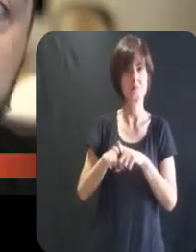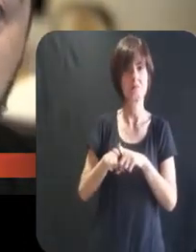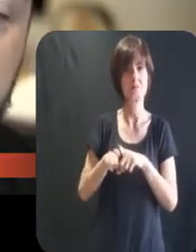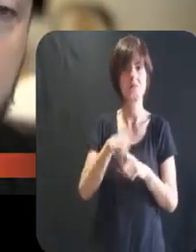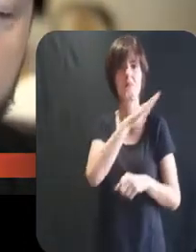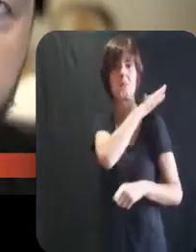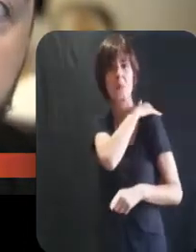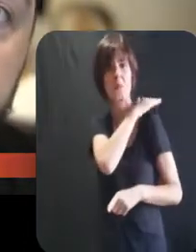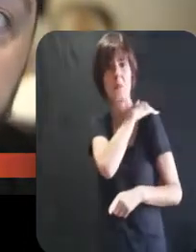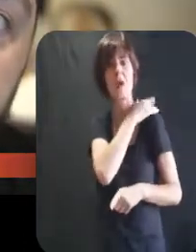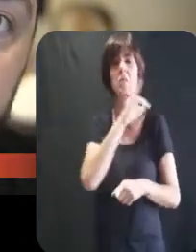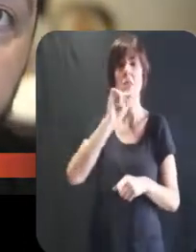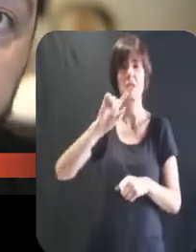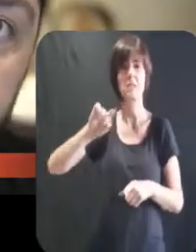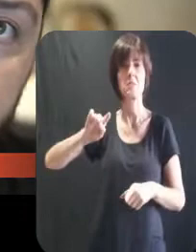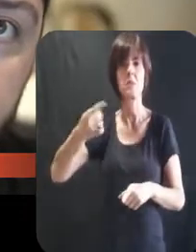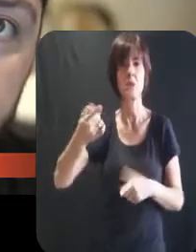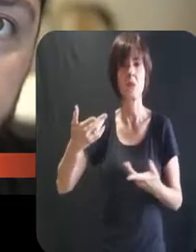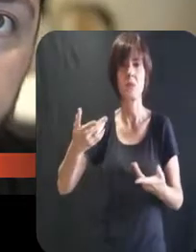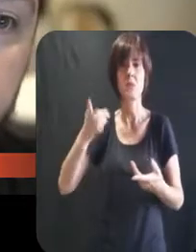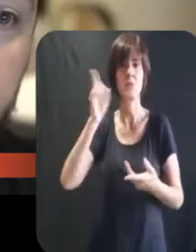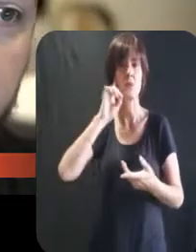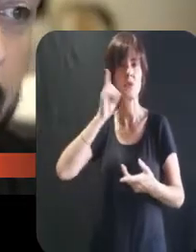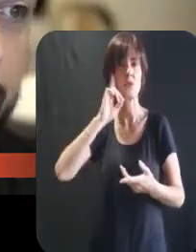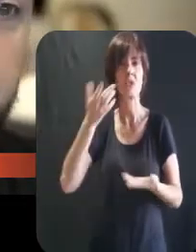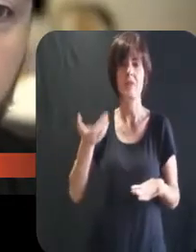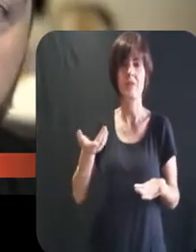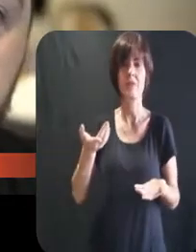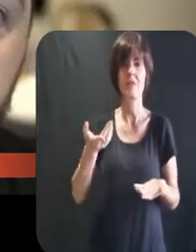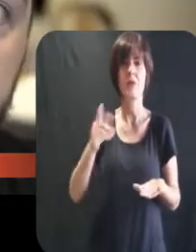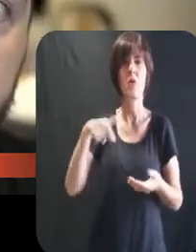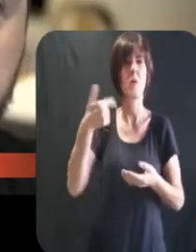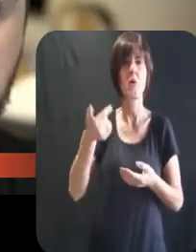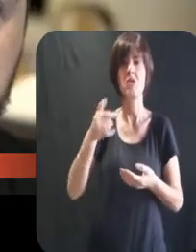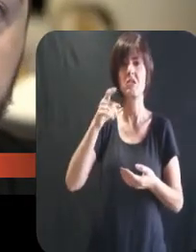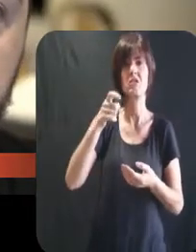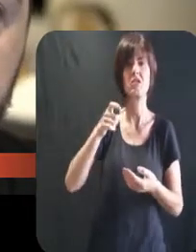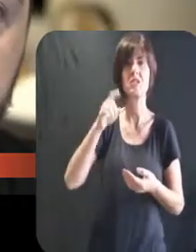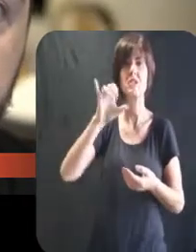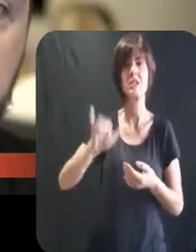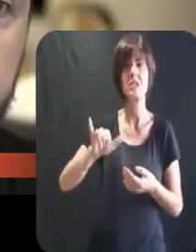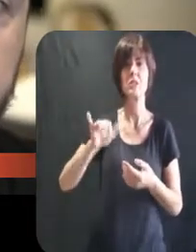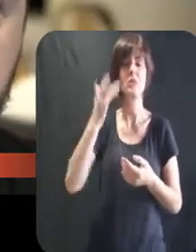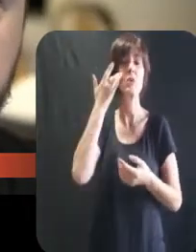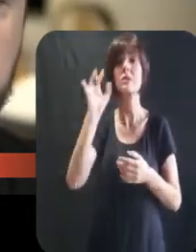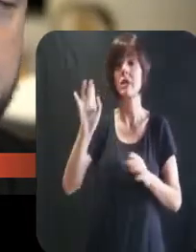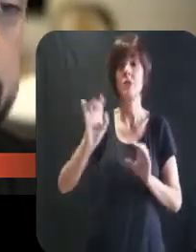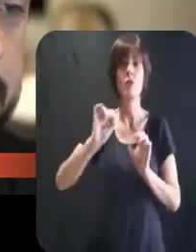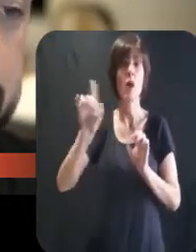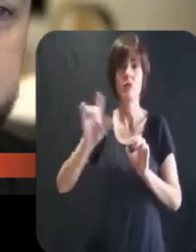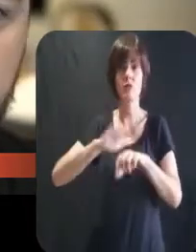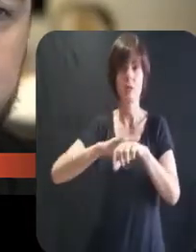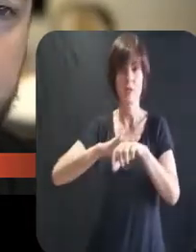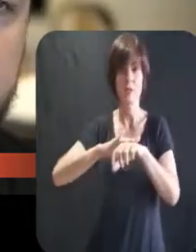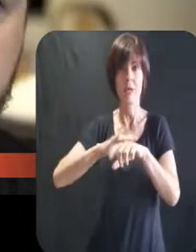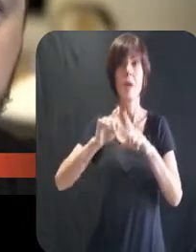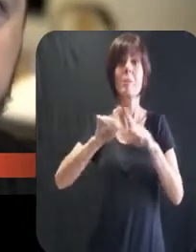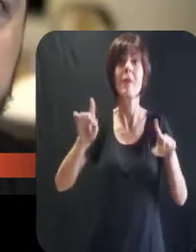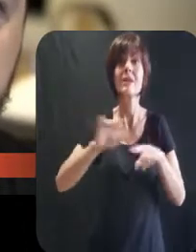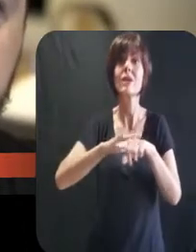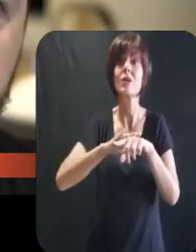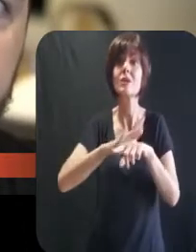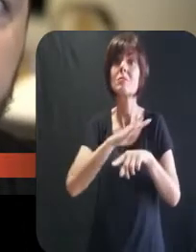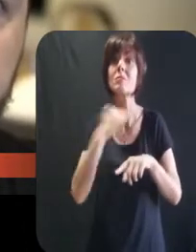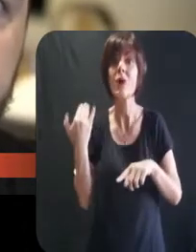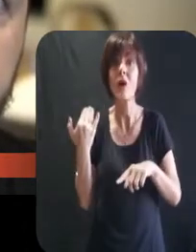mas tem outras doenças que matam muito mais. A tuberculose mata 10 mil pessoas por dia. Essa outra doença